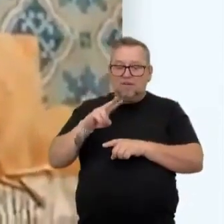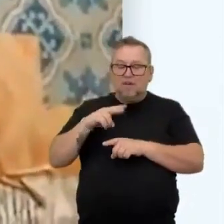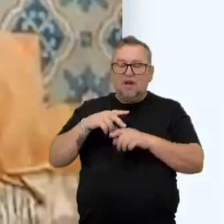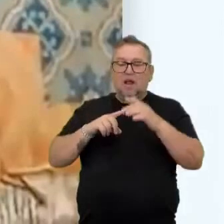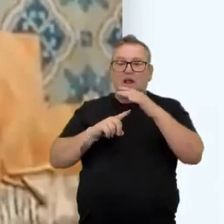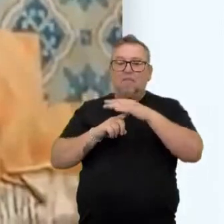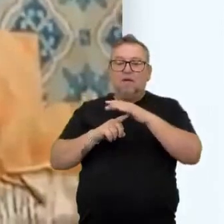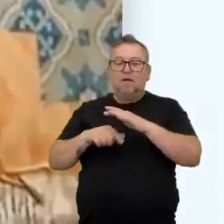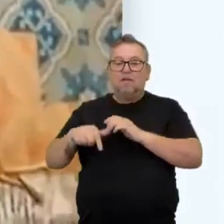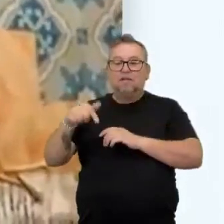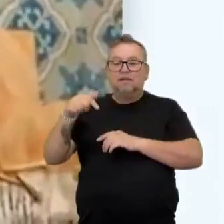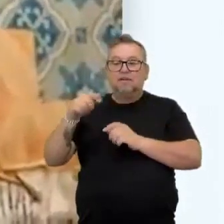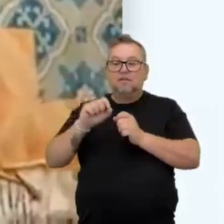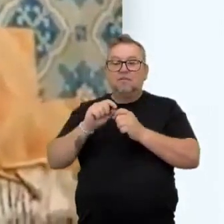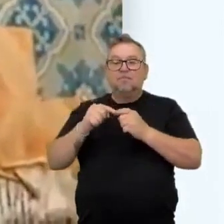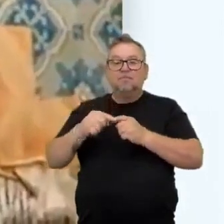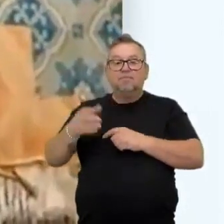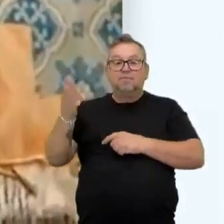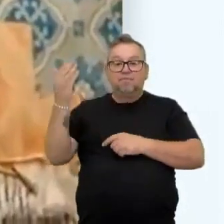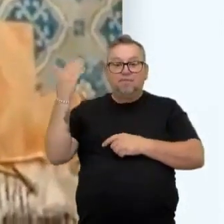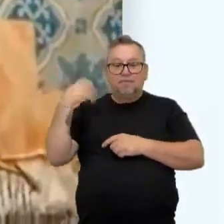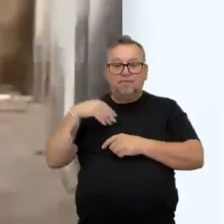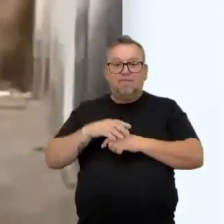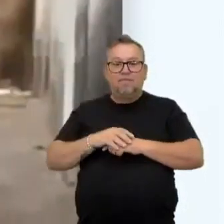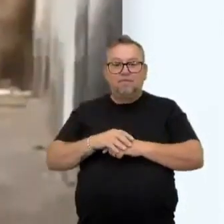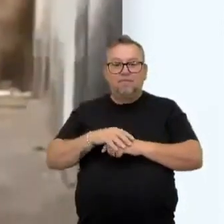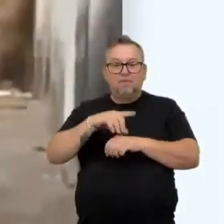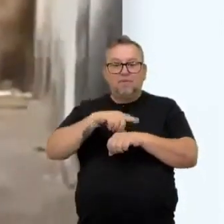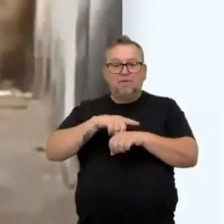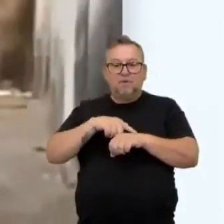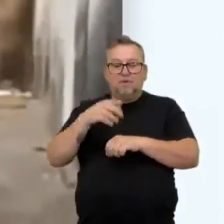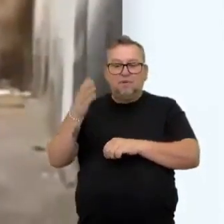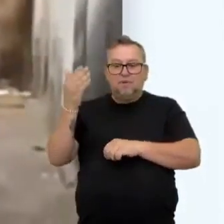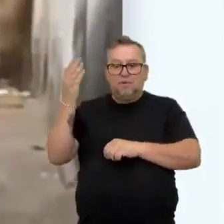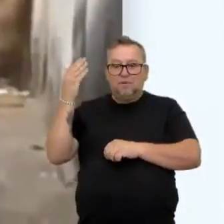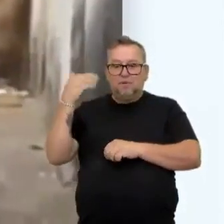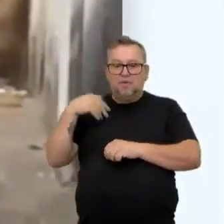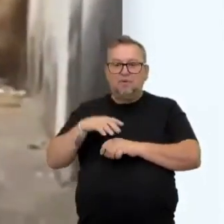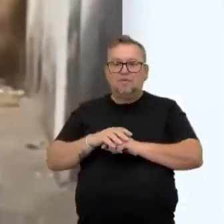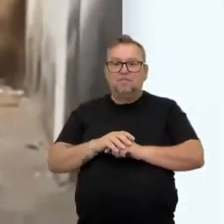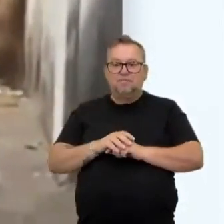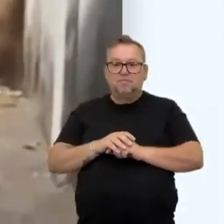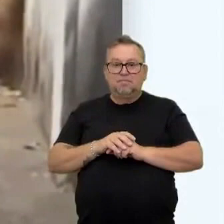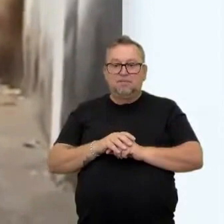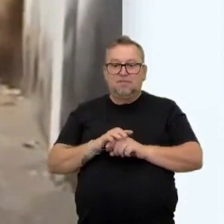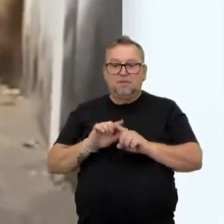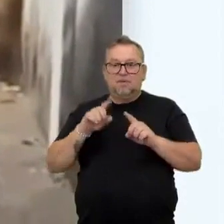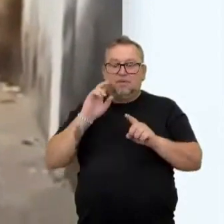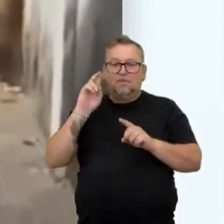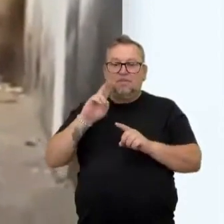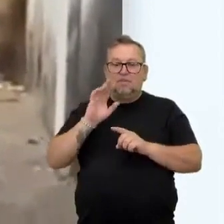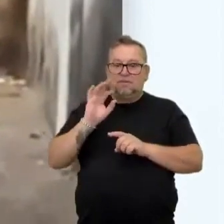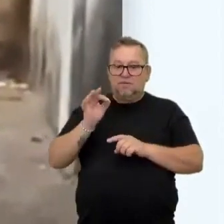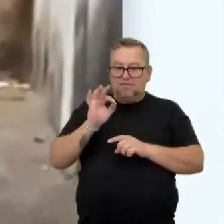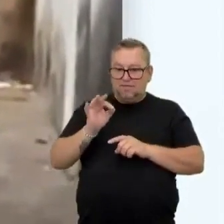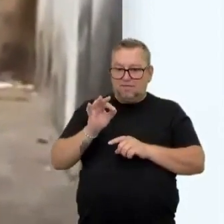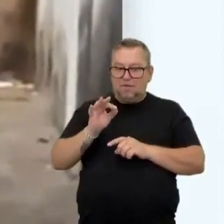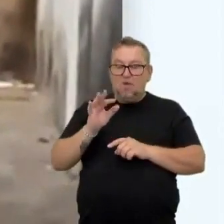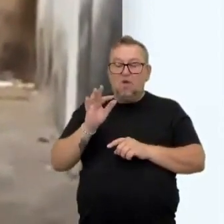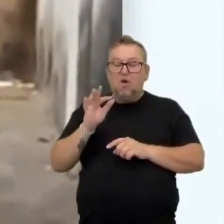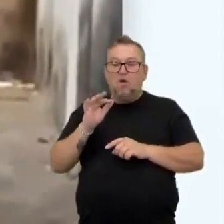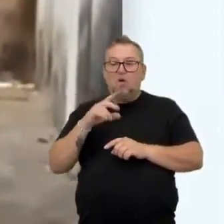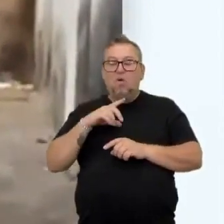a gente fez na semana passada, ele é o tempo dos pássaros acabarem de cair. Sim, é justamente o